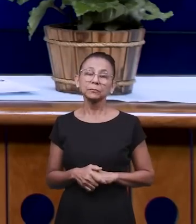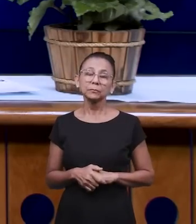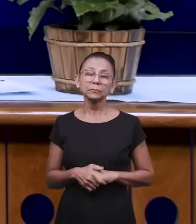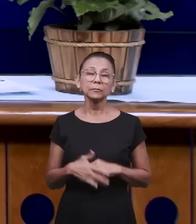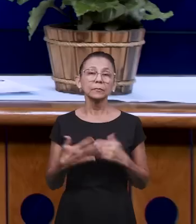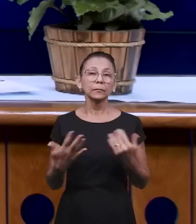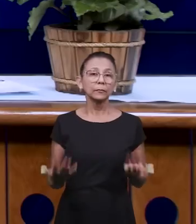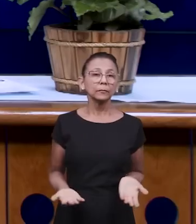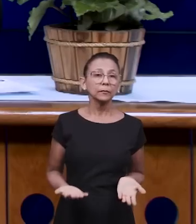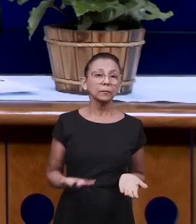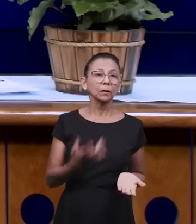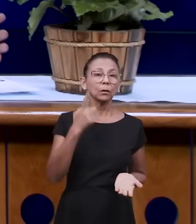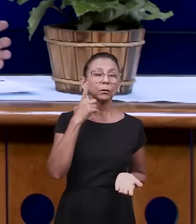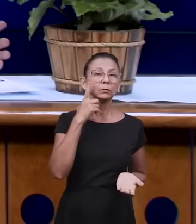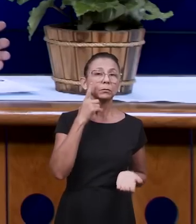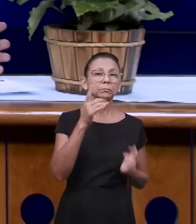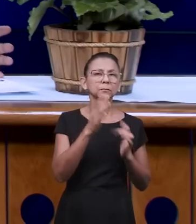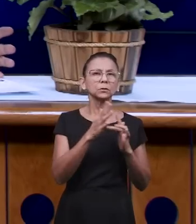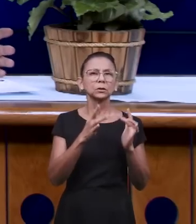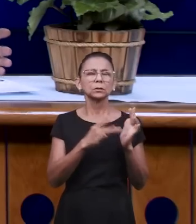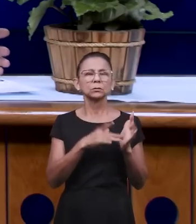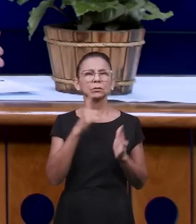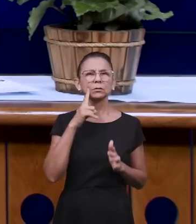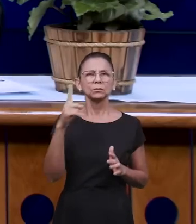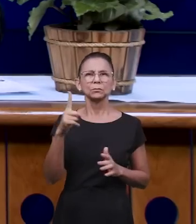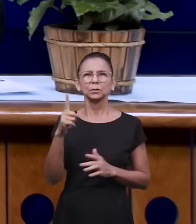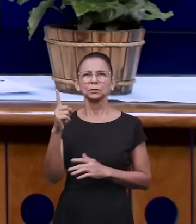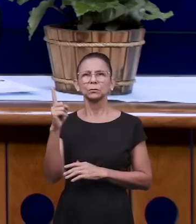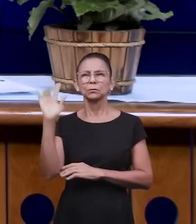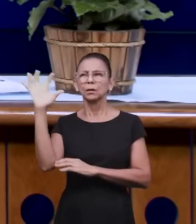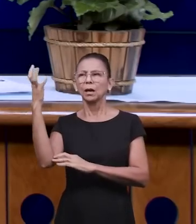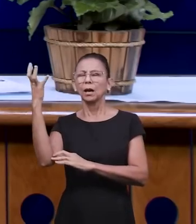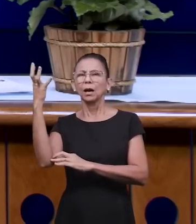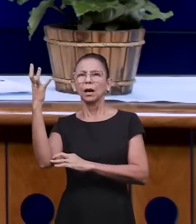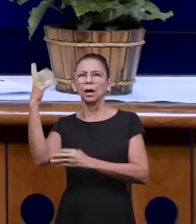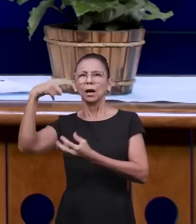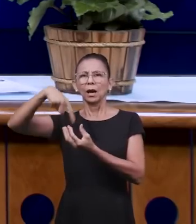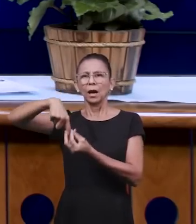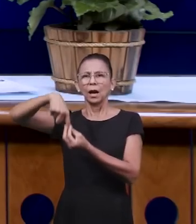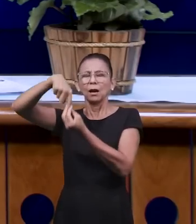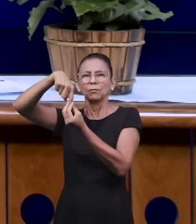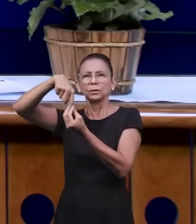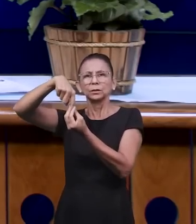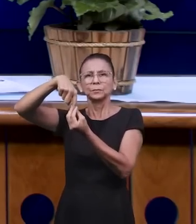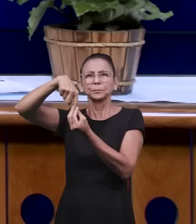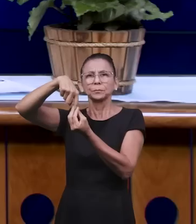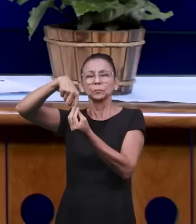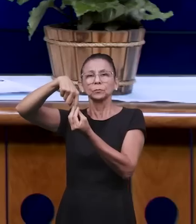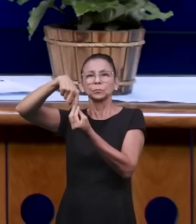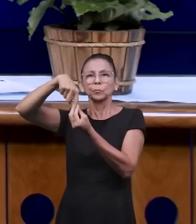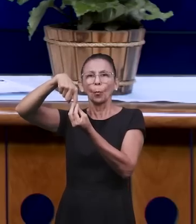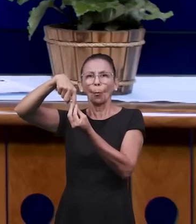Messias. Ele, sabendo dessas coisas, voltando um pouquinho atrás, quando ele descia o Monte das Oliveiras, vendo o templo, a